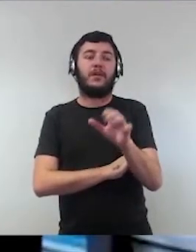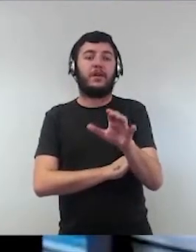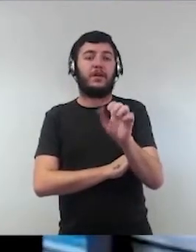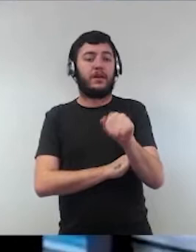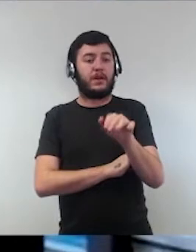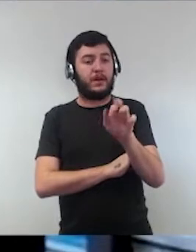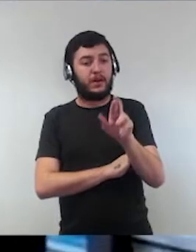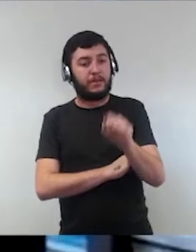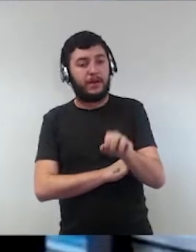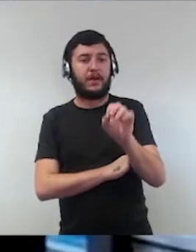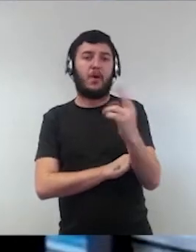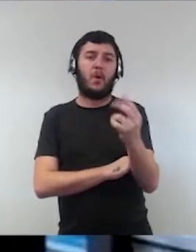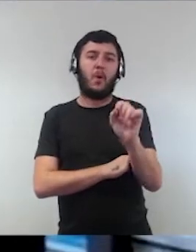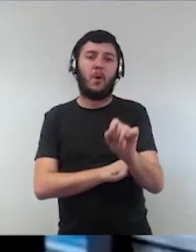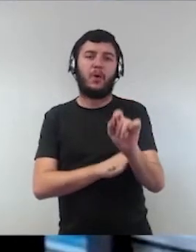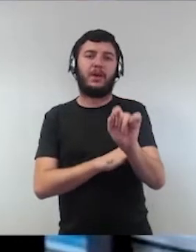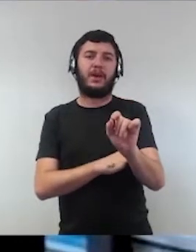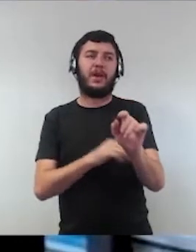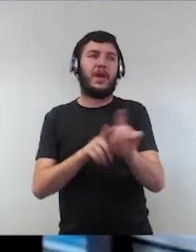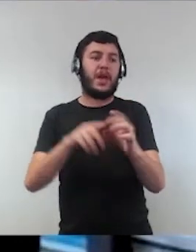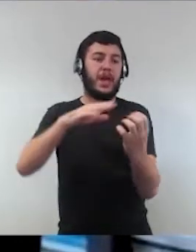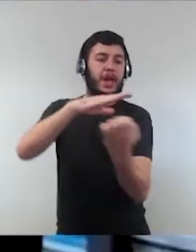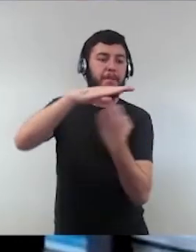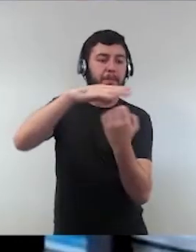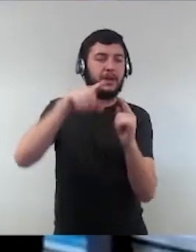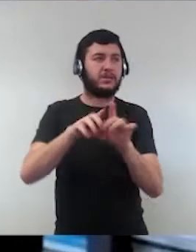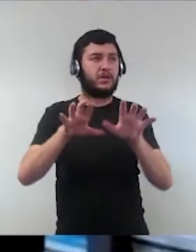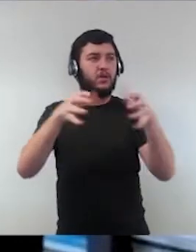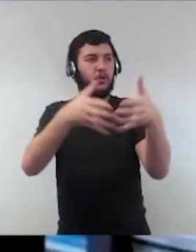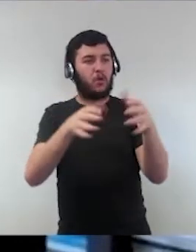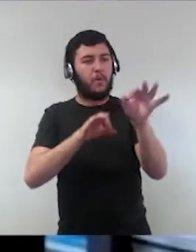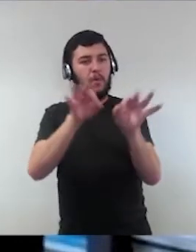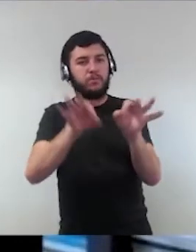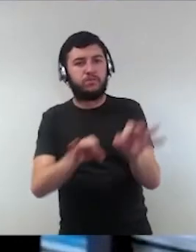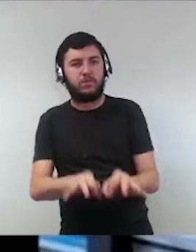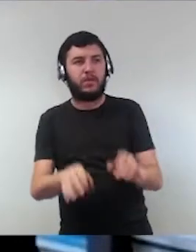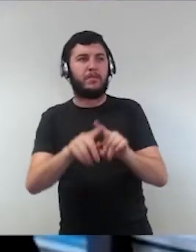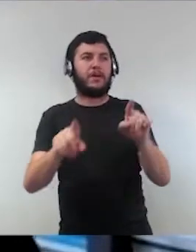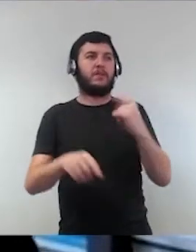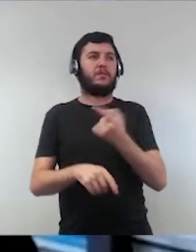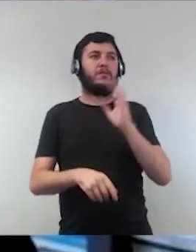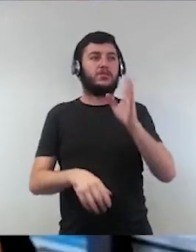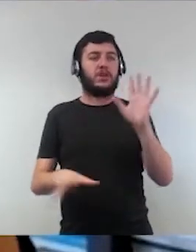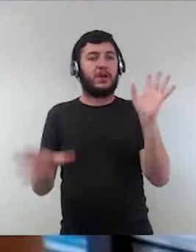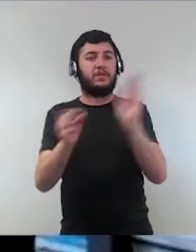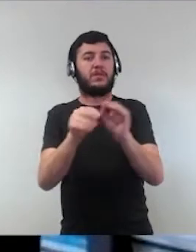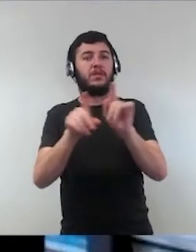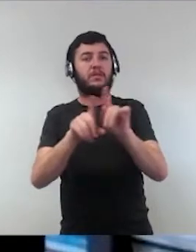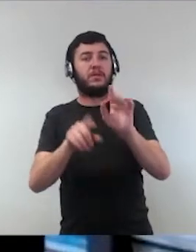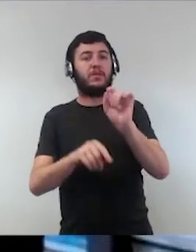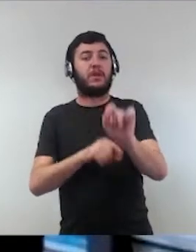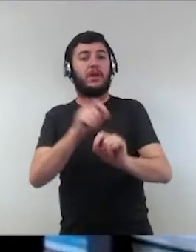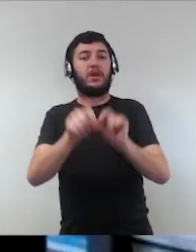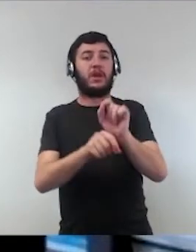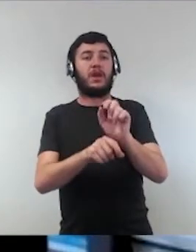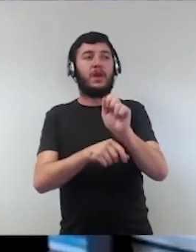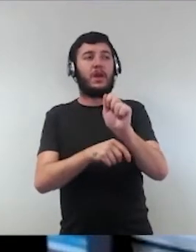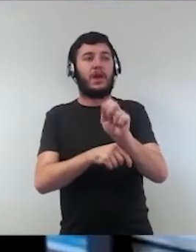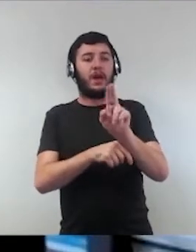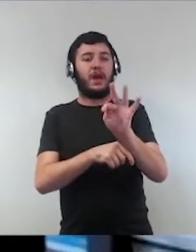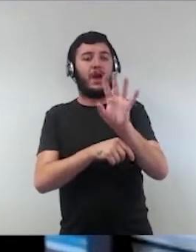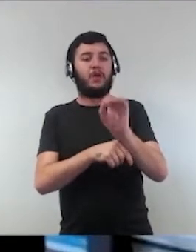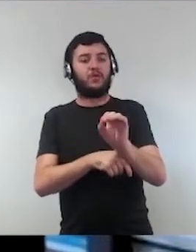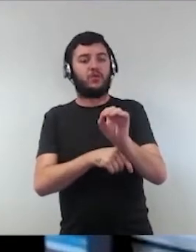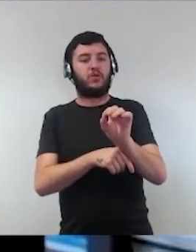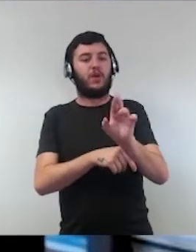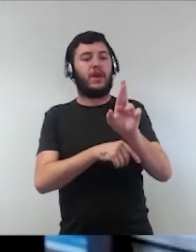uma entidade formada pelas próprias empresas, que em autorregulação, regulada, ou seja, com a intervenção do Estado,